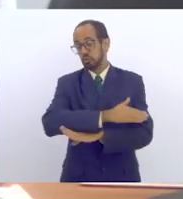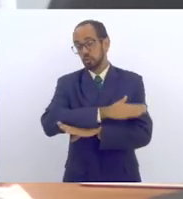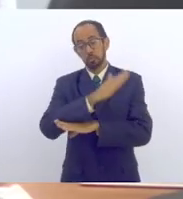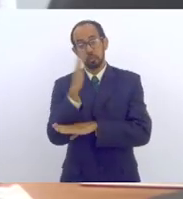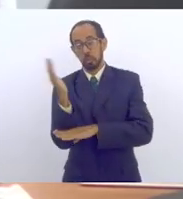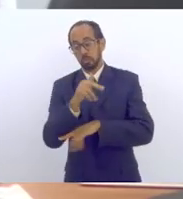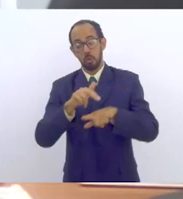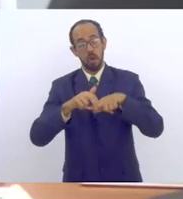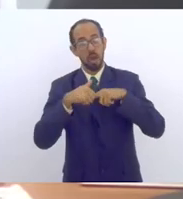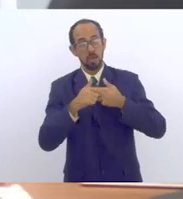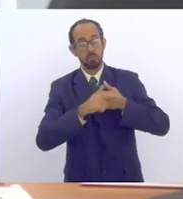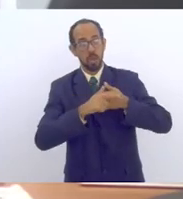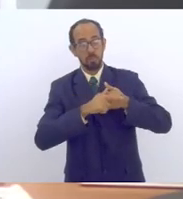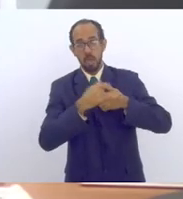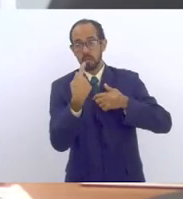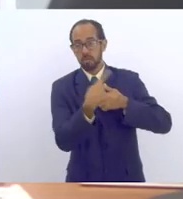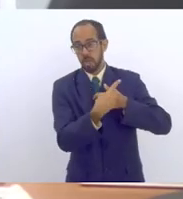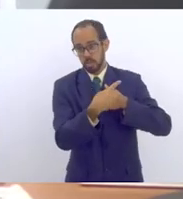desempenha